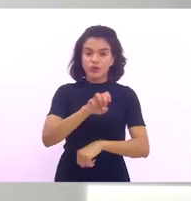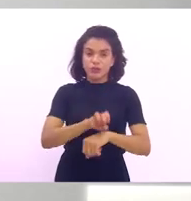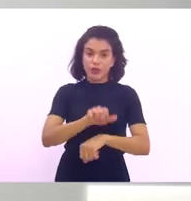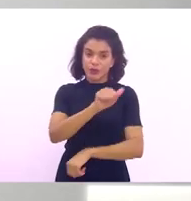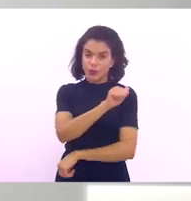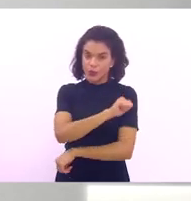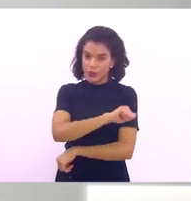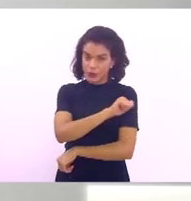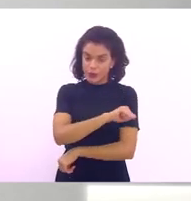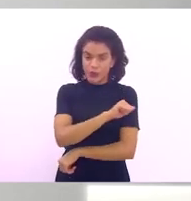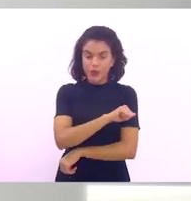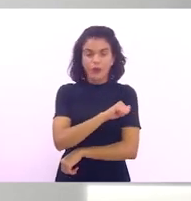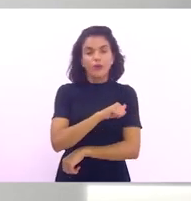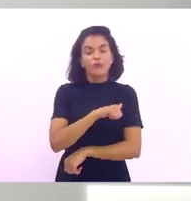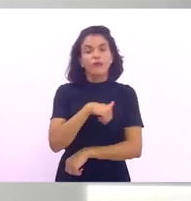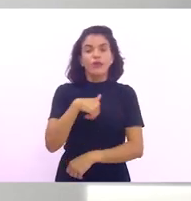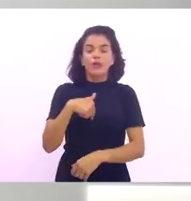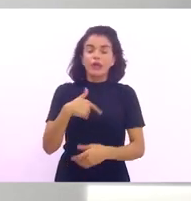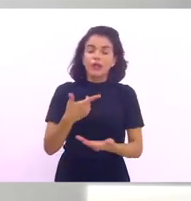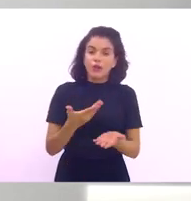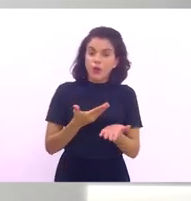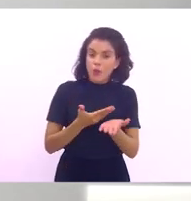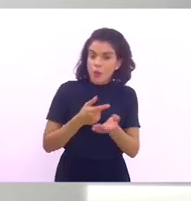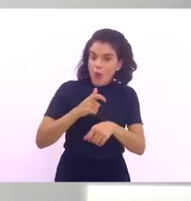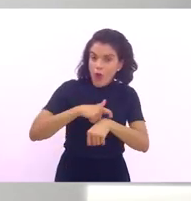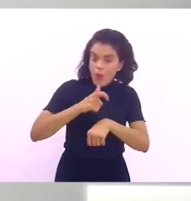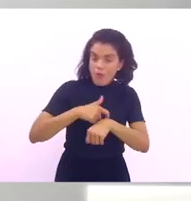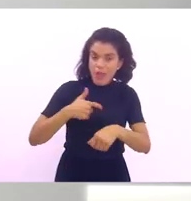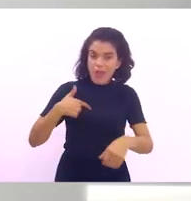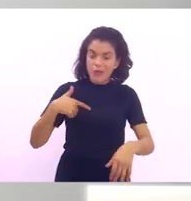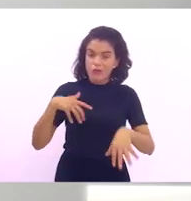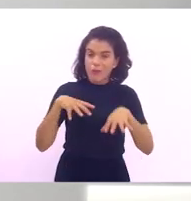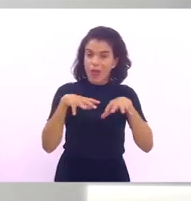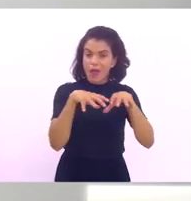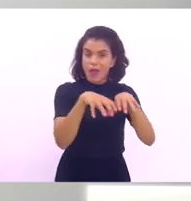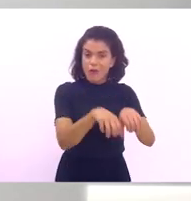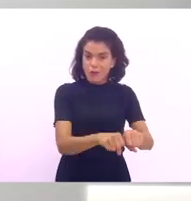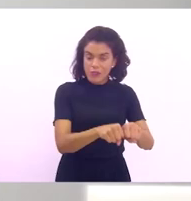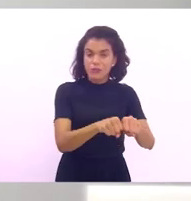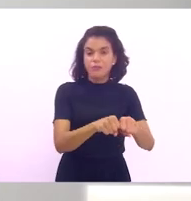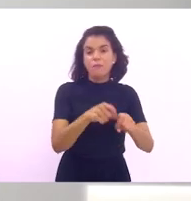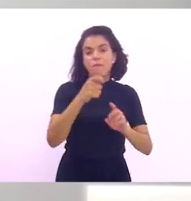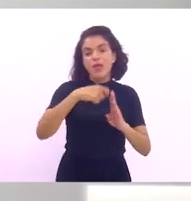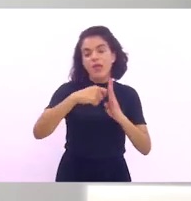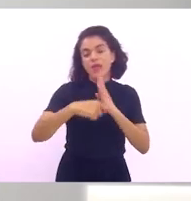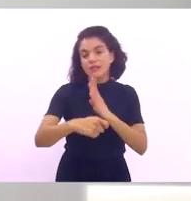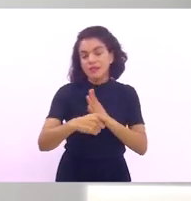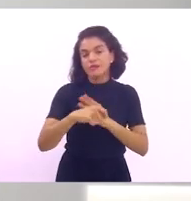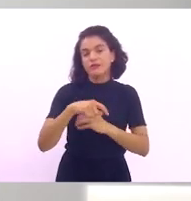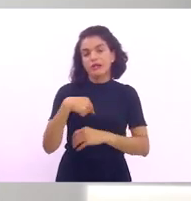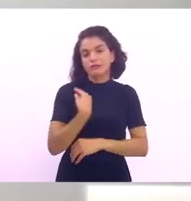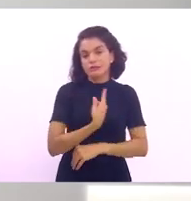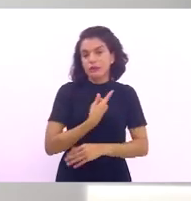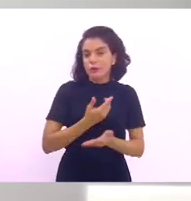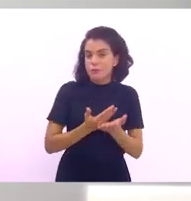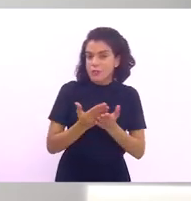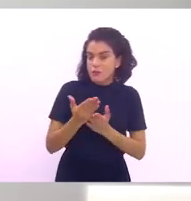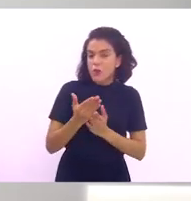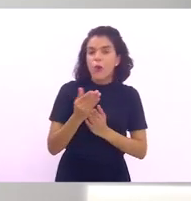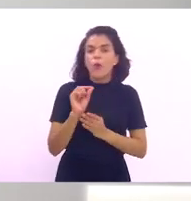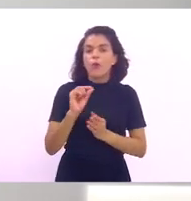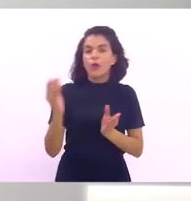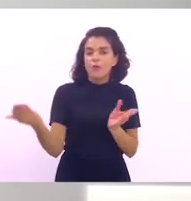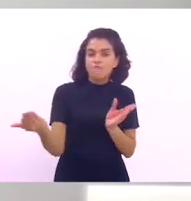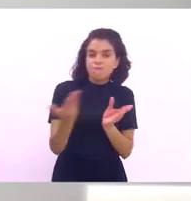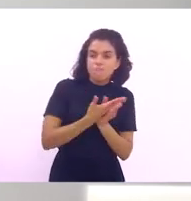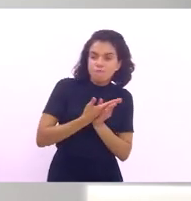e desde o momento da ocupação né poucos meses depois nós começamos a sofrer um processo